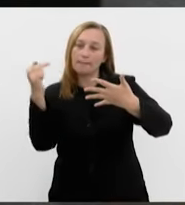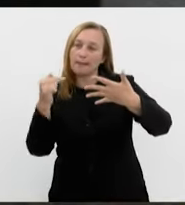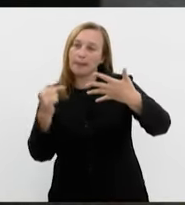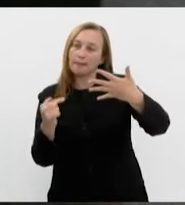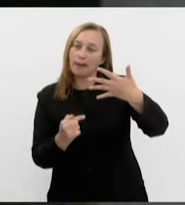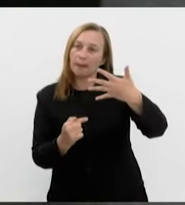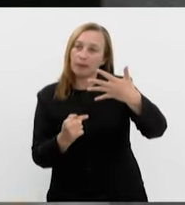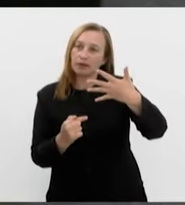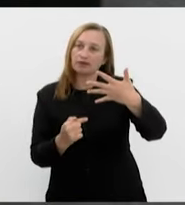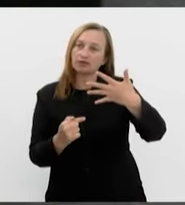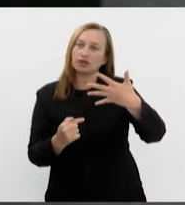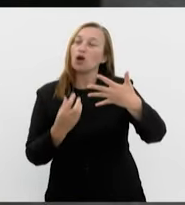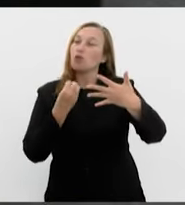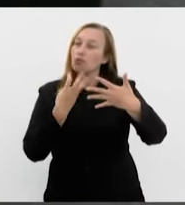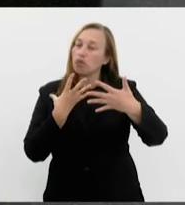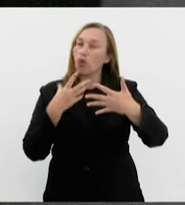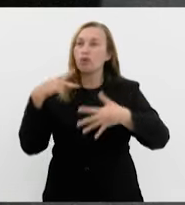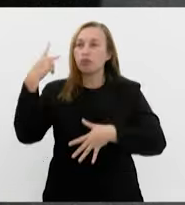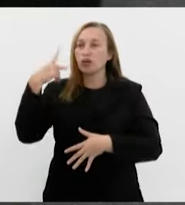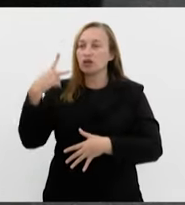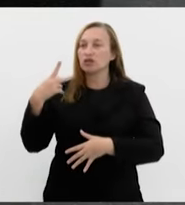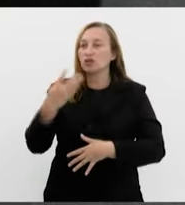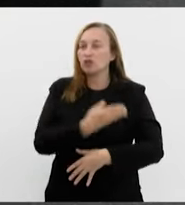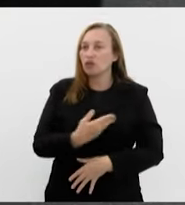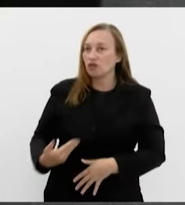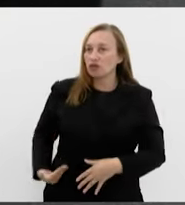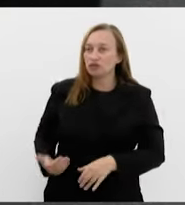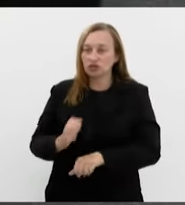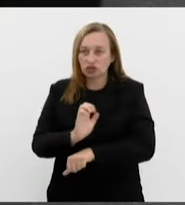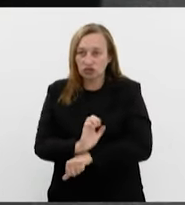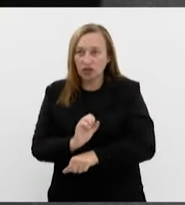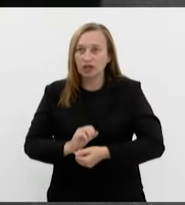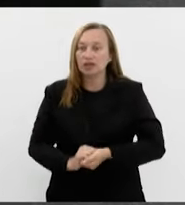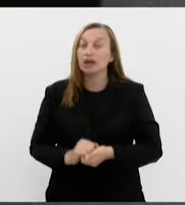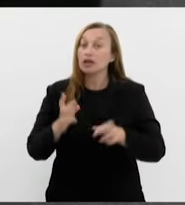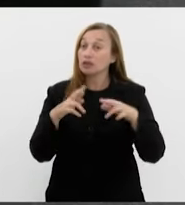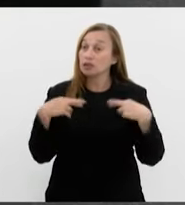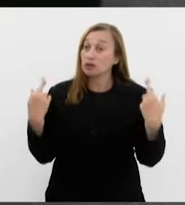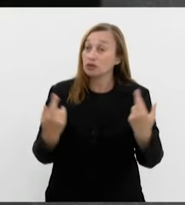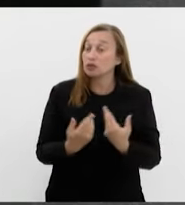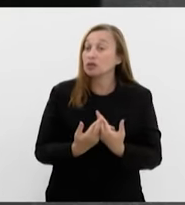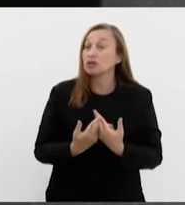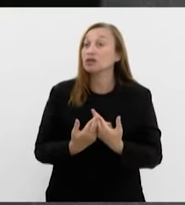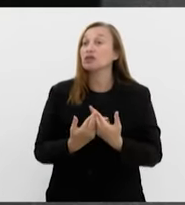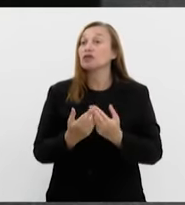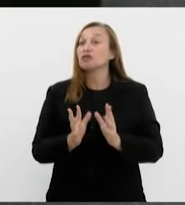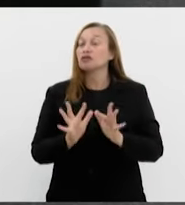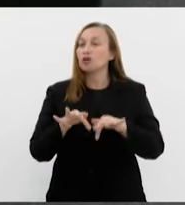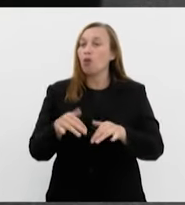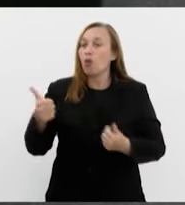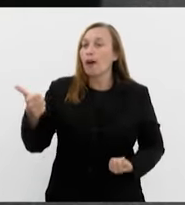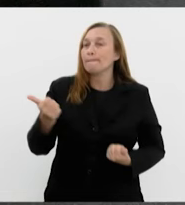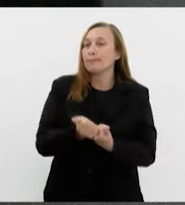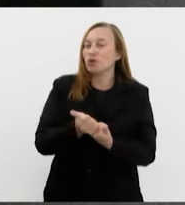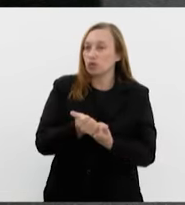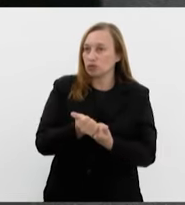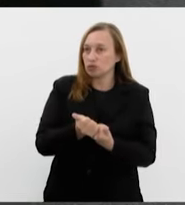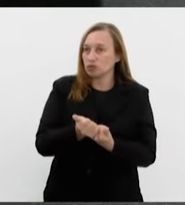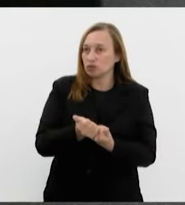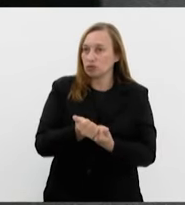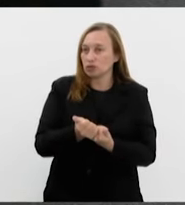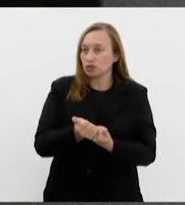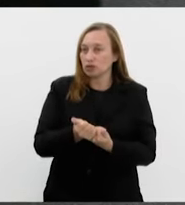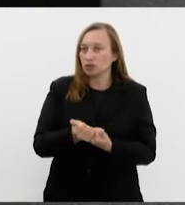para estabelecer uma boa política com o governo do Estado, inclusive nessa reunião ficou definido ali o meu apoio à candidatura